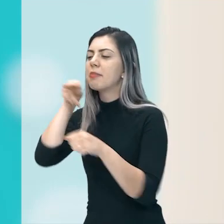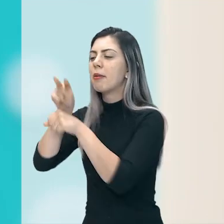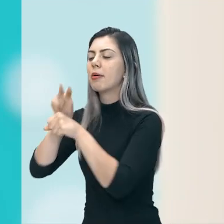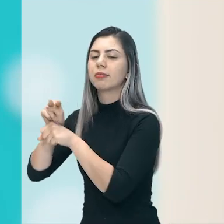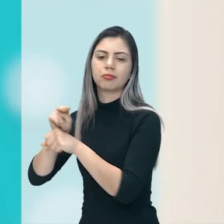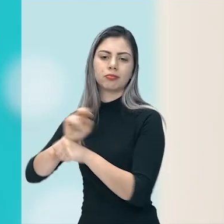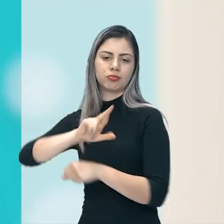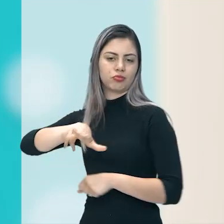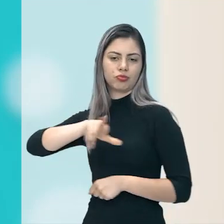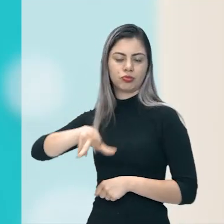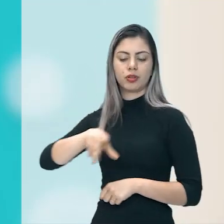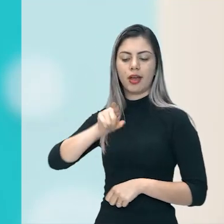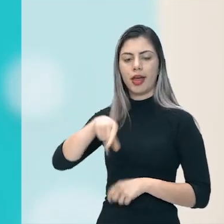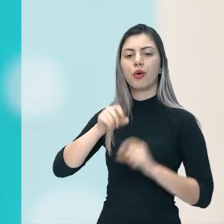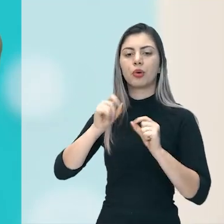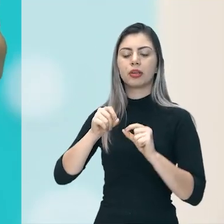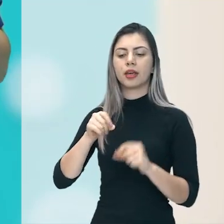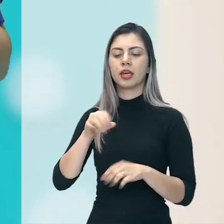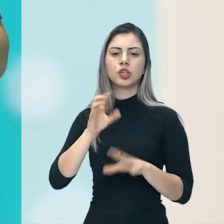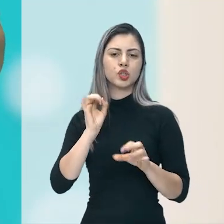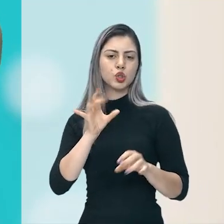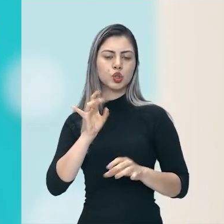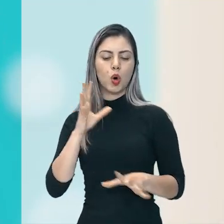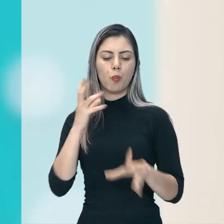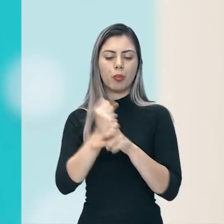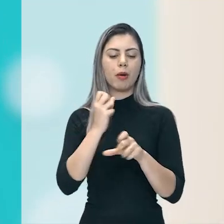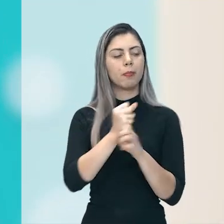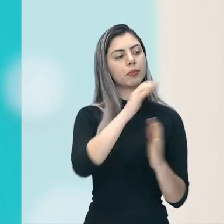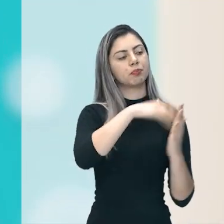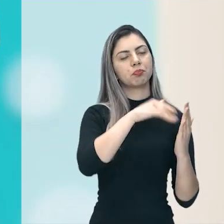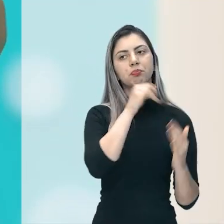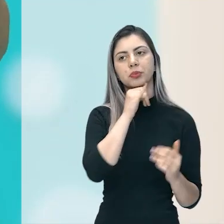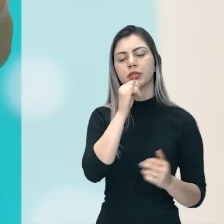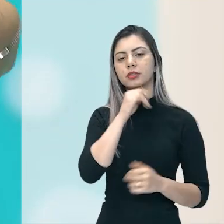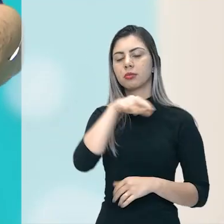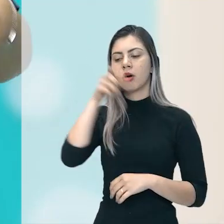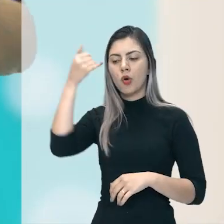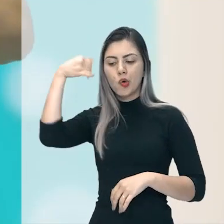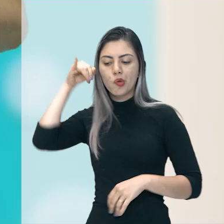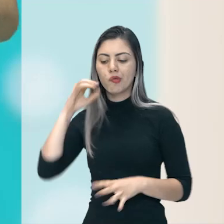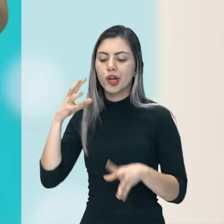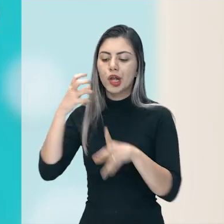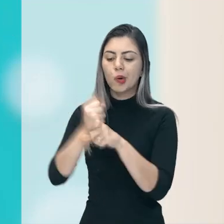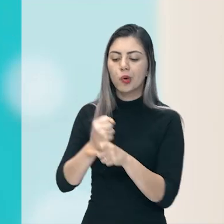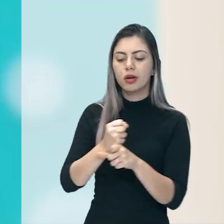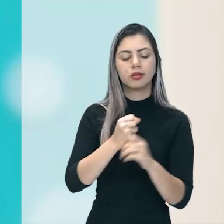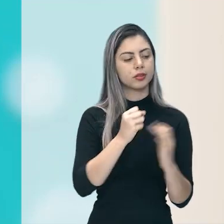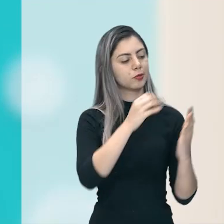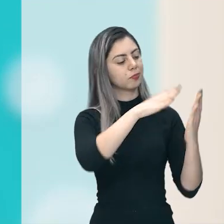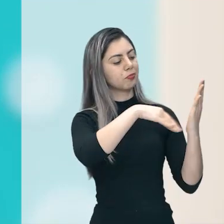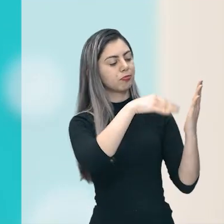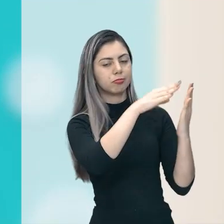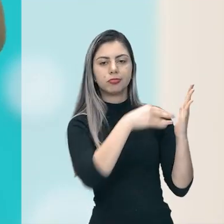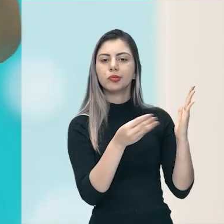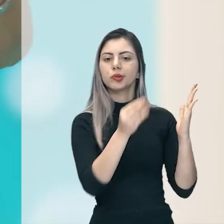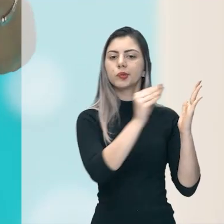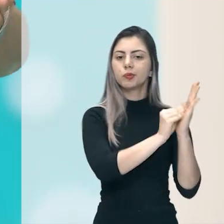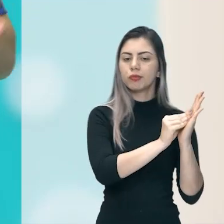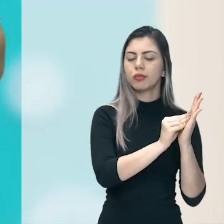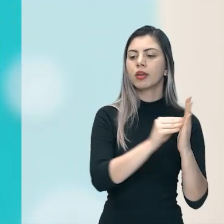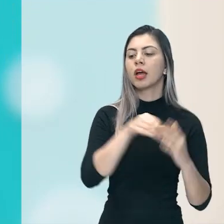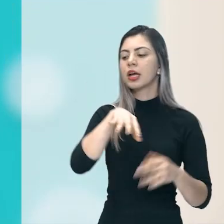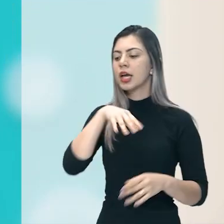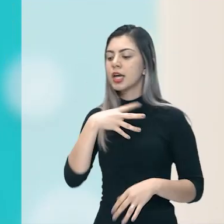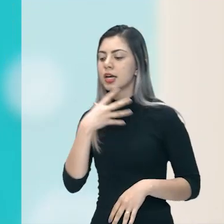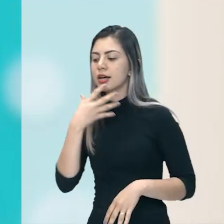como registro. Nasceu tantas ovelhas, tantos gados, nasceram crianças, vamos